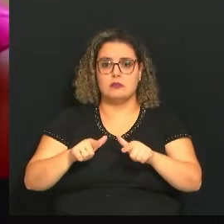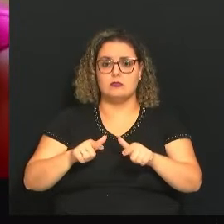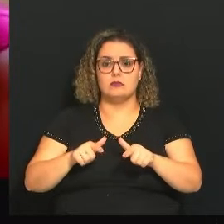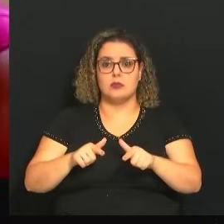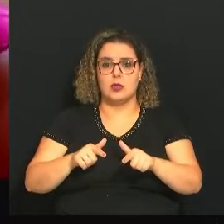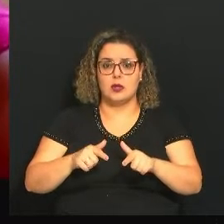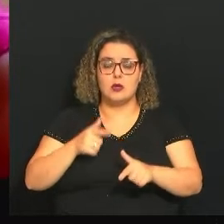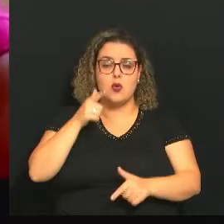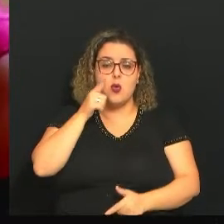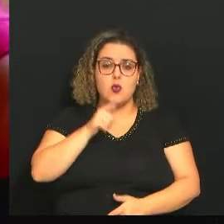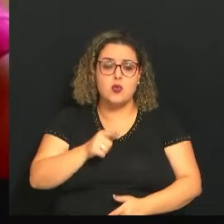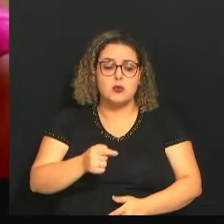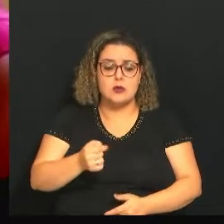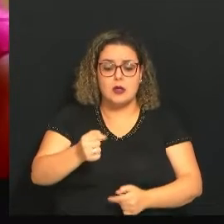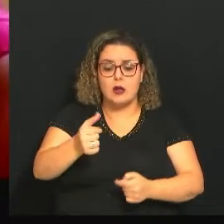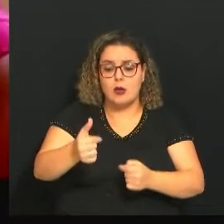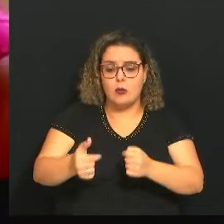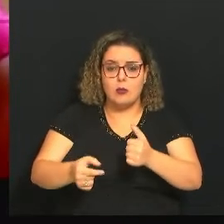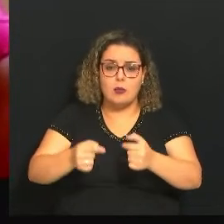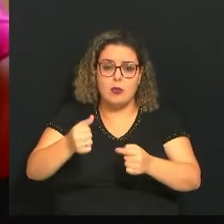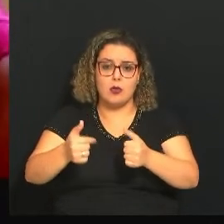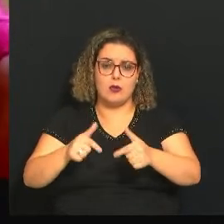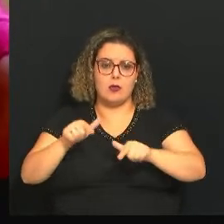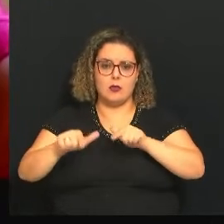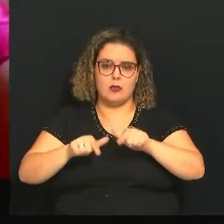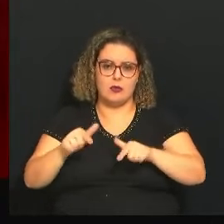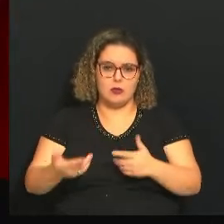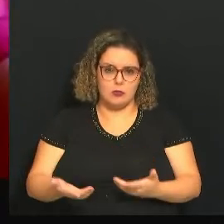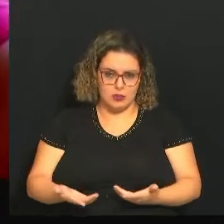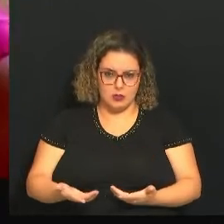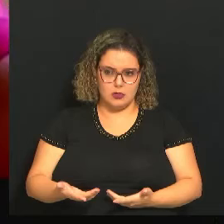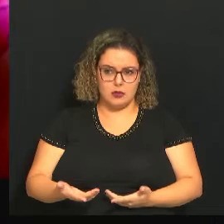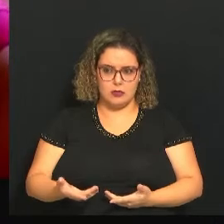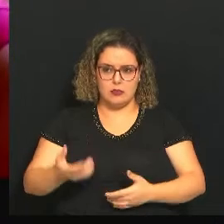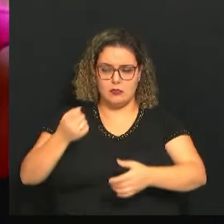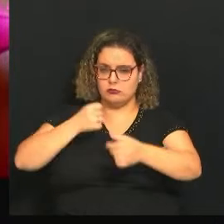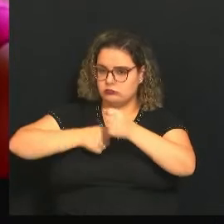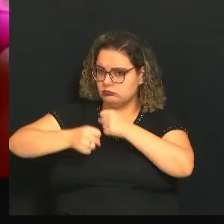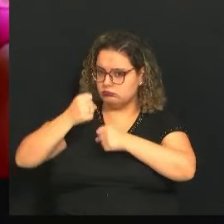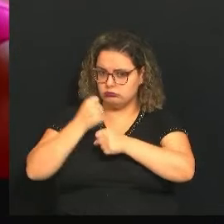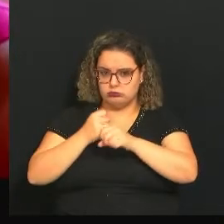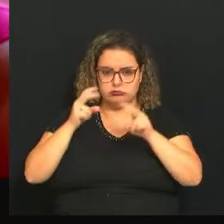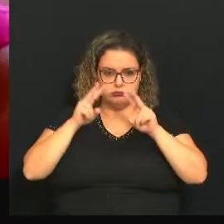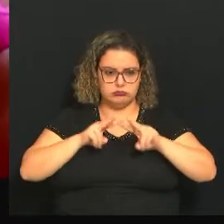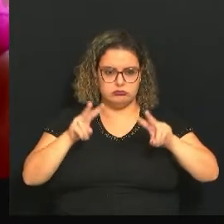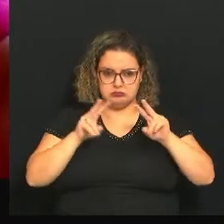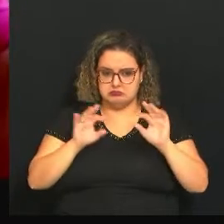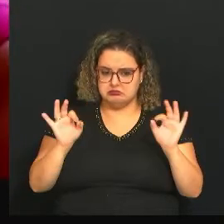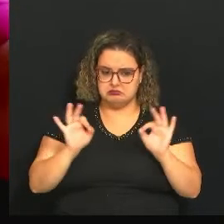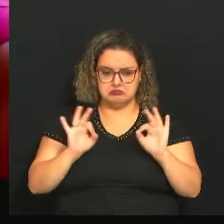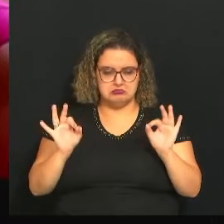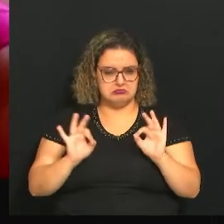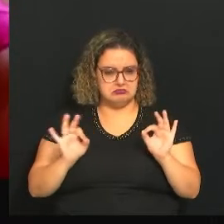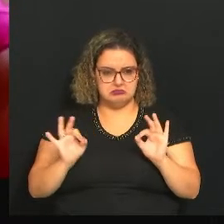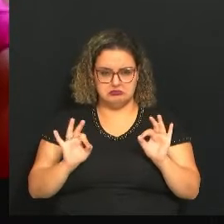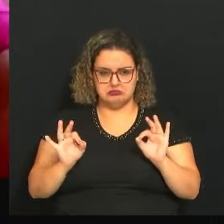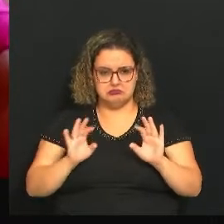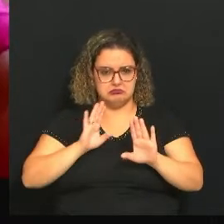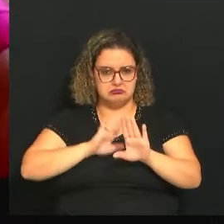o que a gente viu do poder público ano passado não teve nenhuma ação